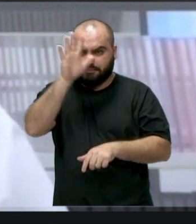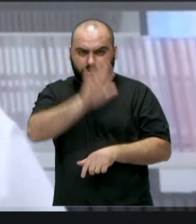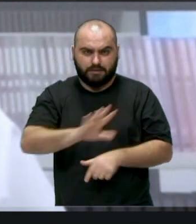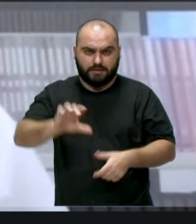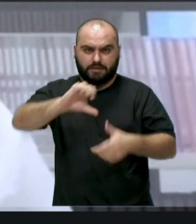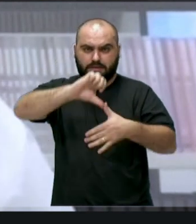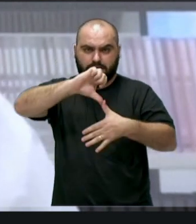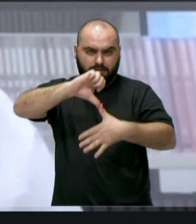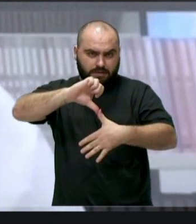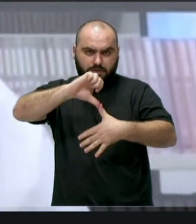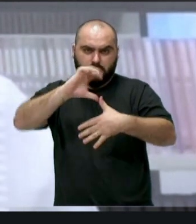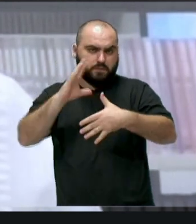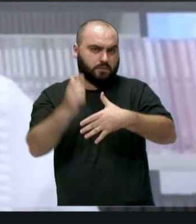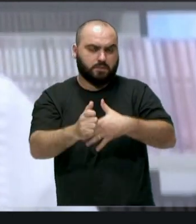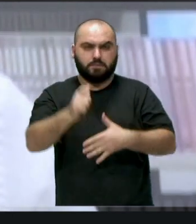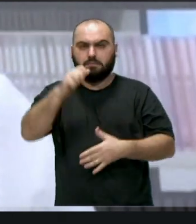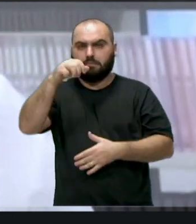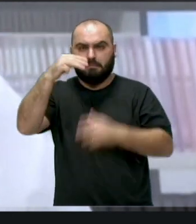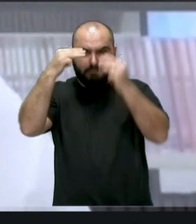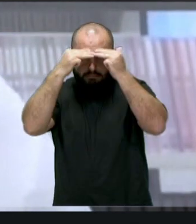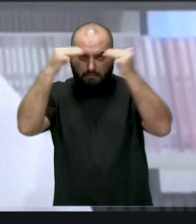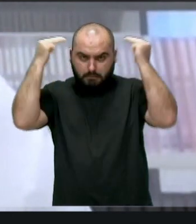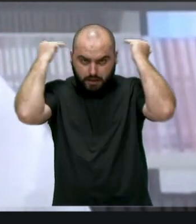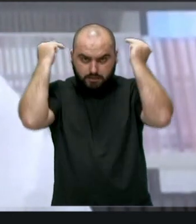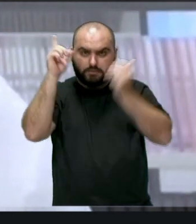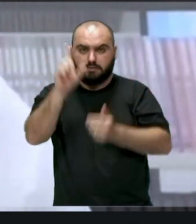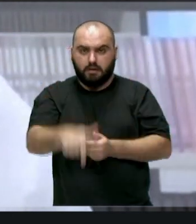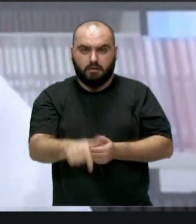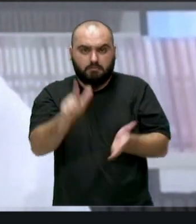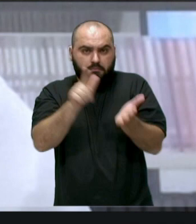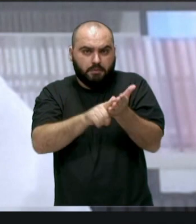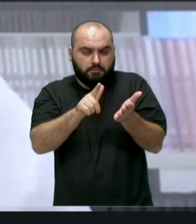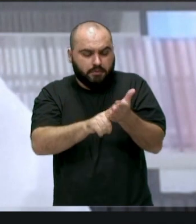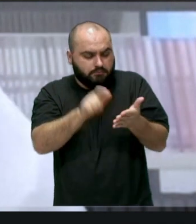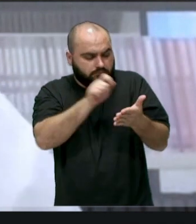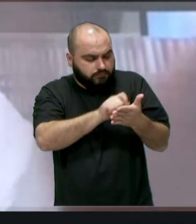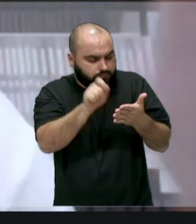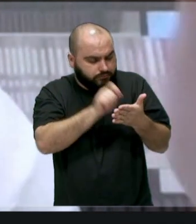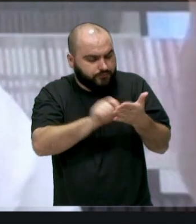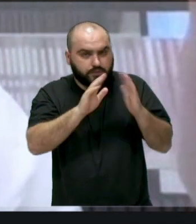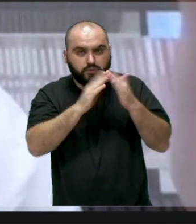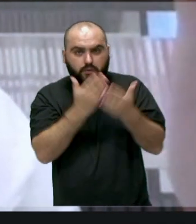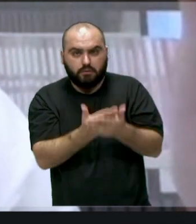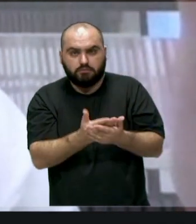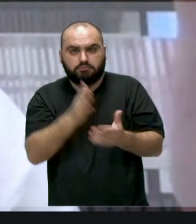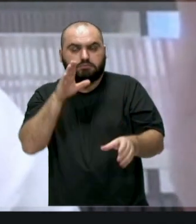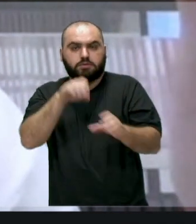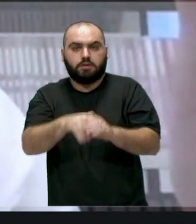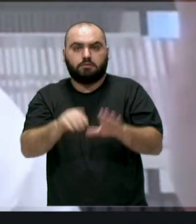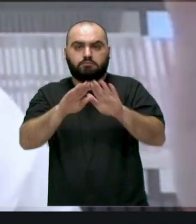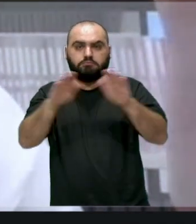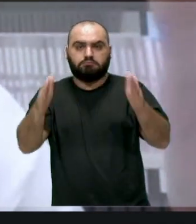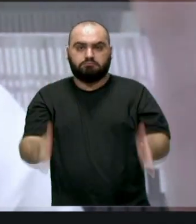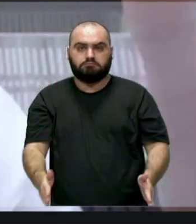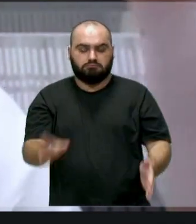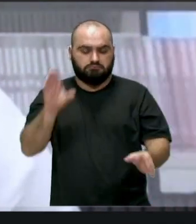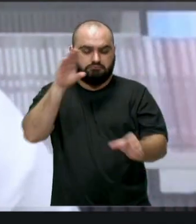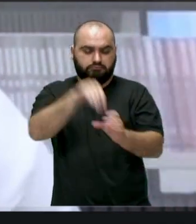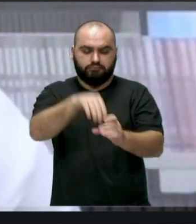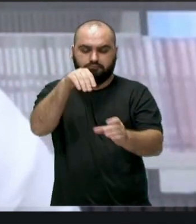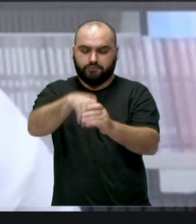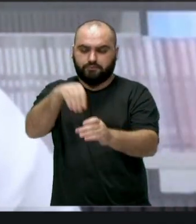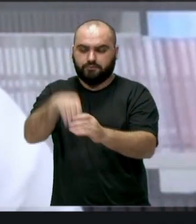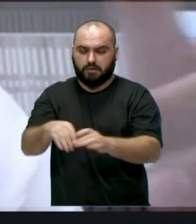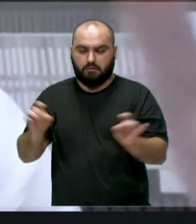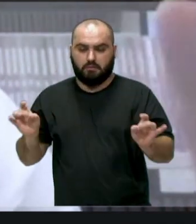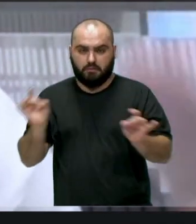em El Salvador também, em México. A apuração ela é em papeleta, nas escolas, dentro de uma caixa de papelão, e depois,